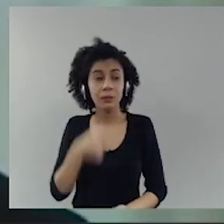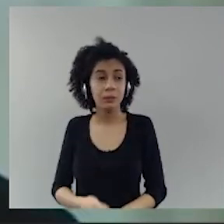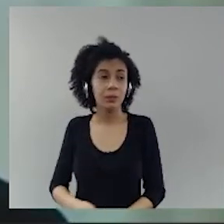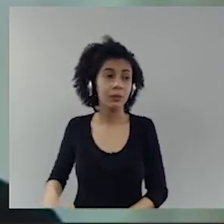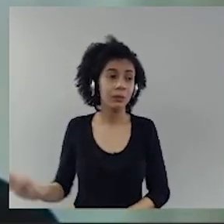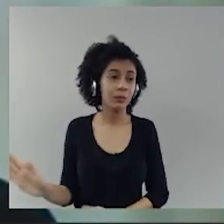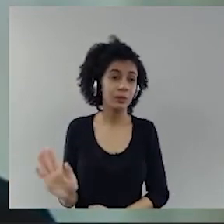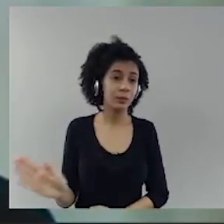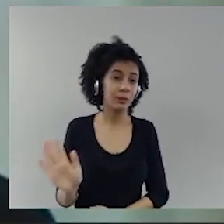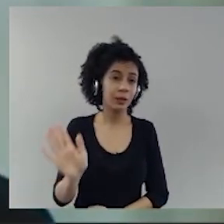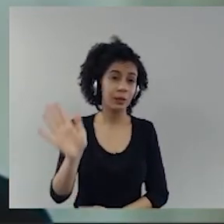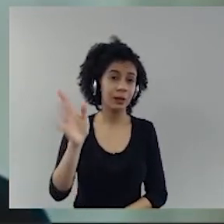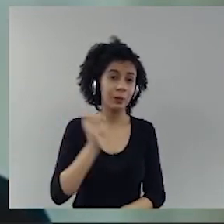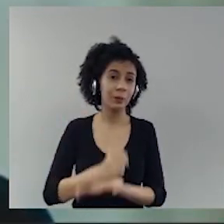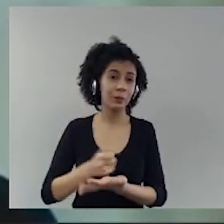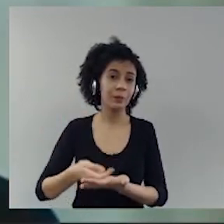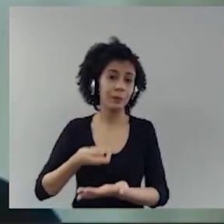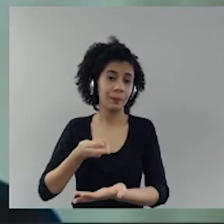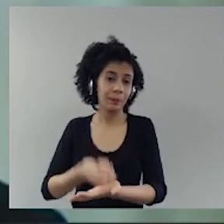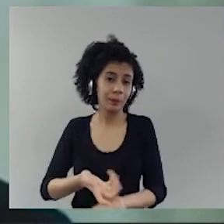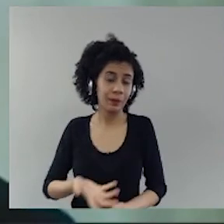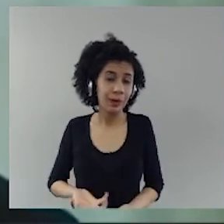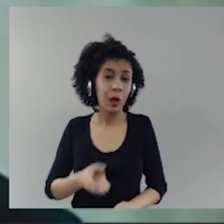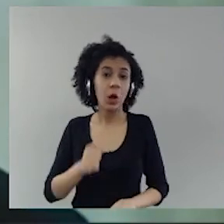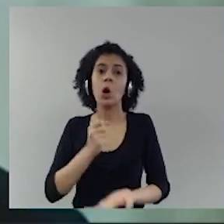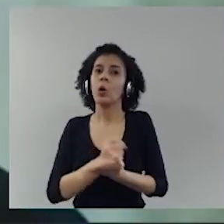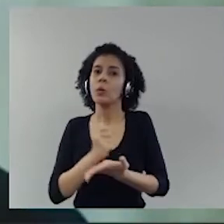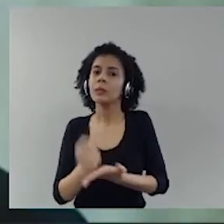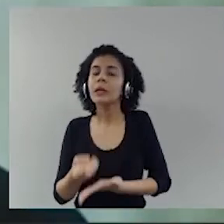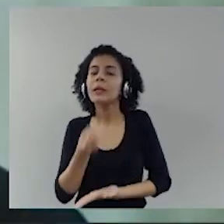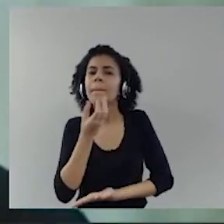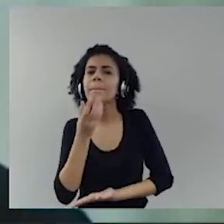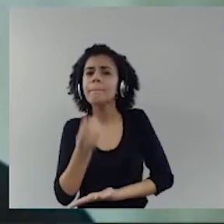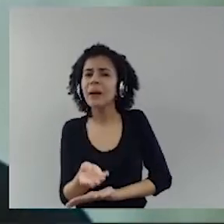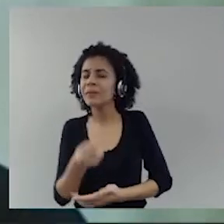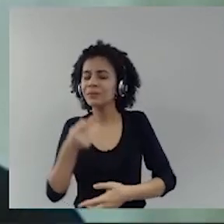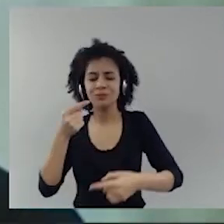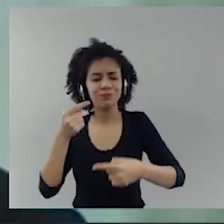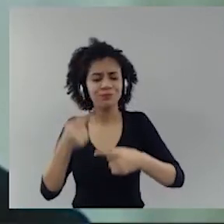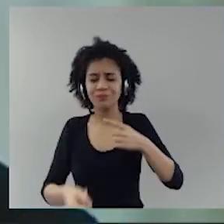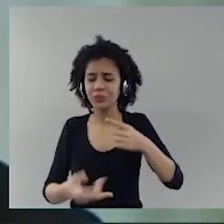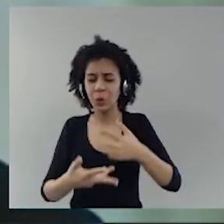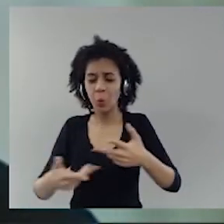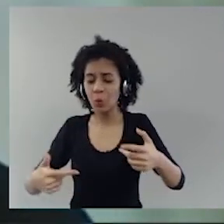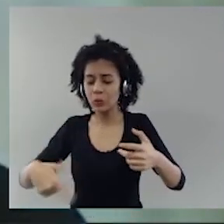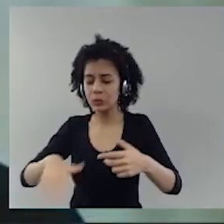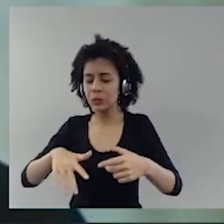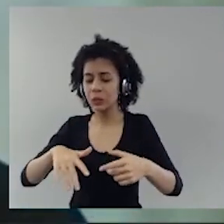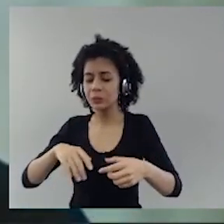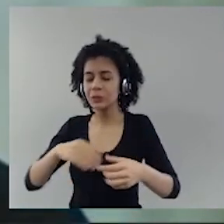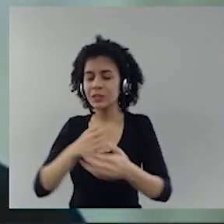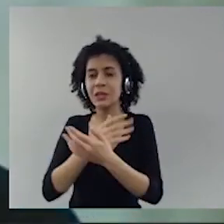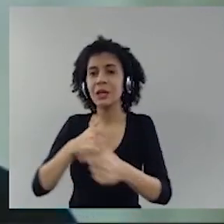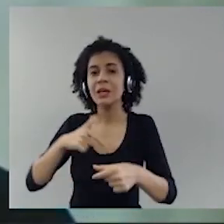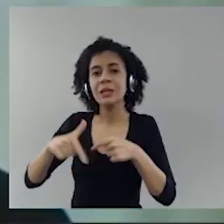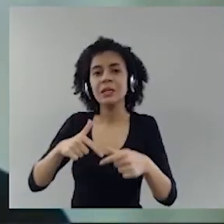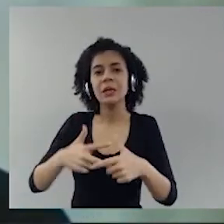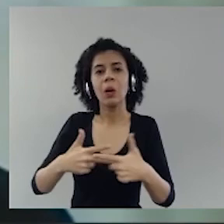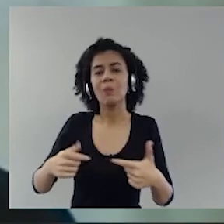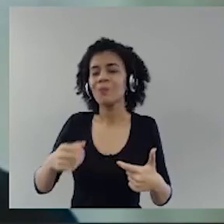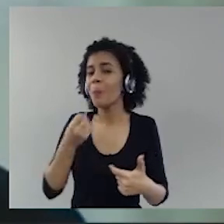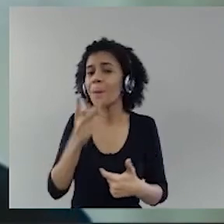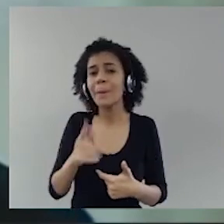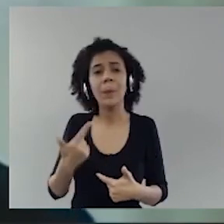caro pelas suas contratações contrata bens inadequados inservíveis de péssima